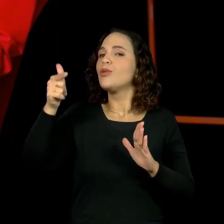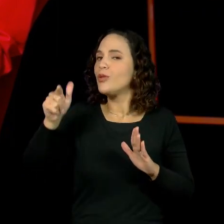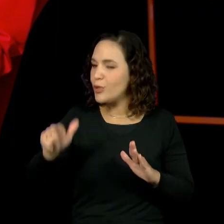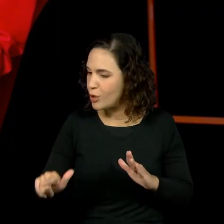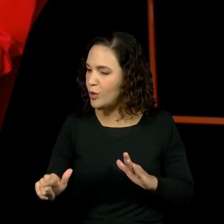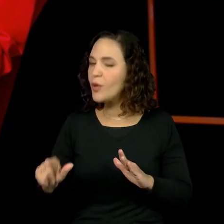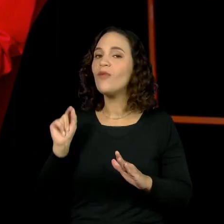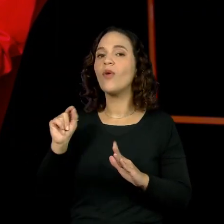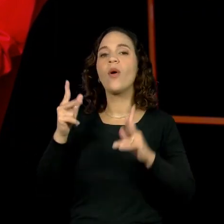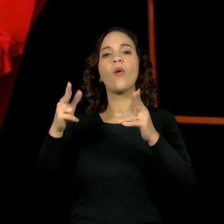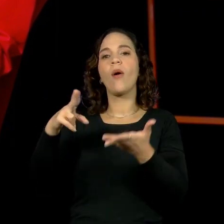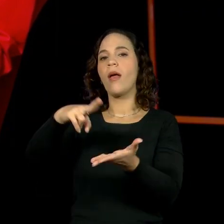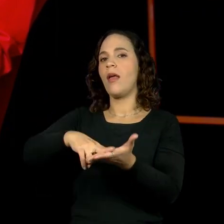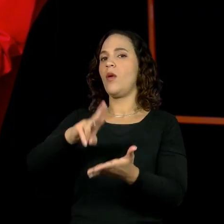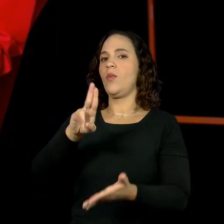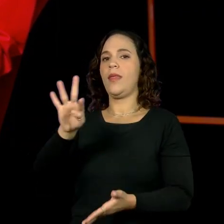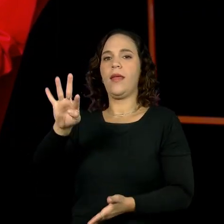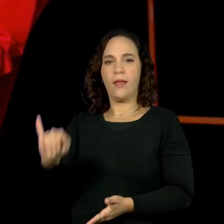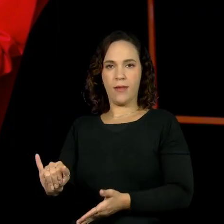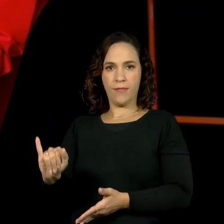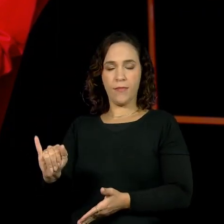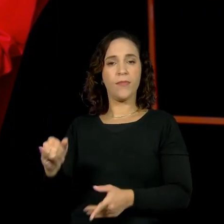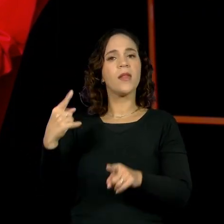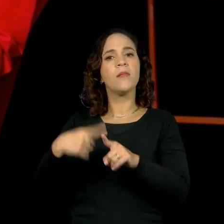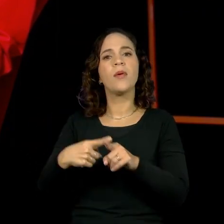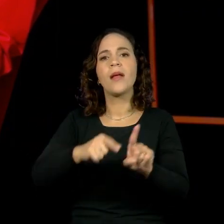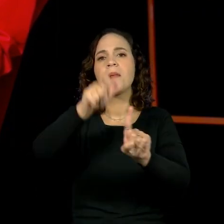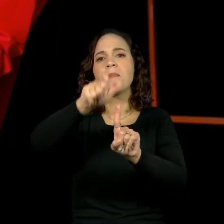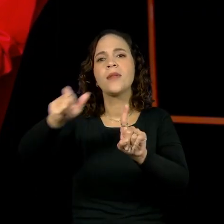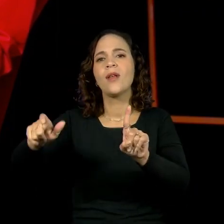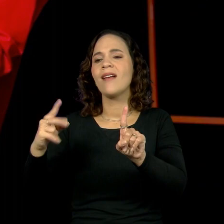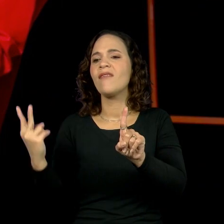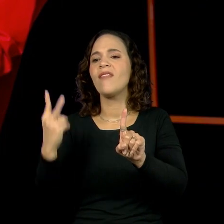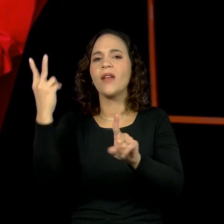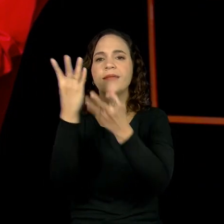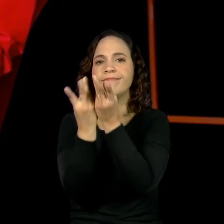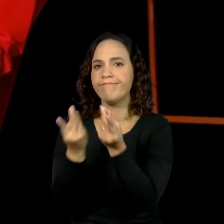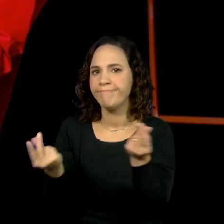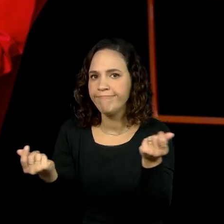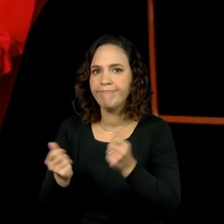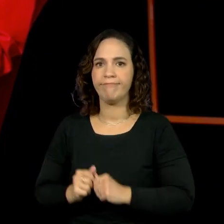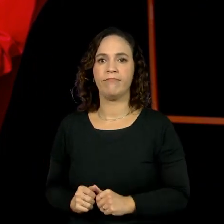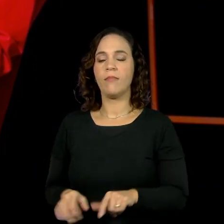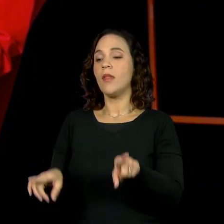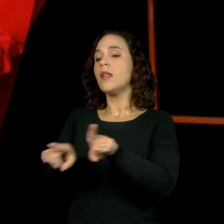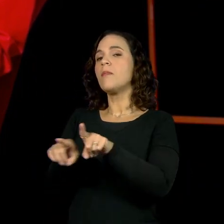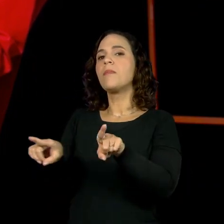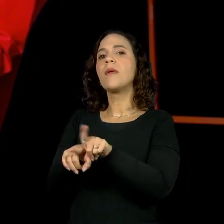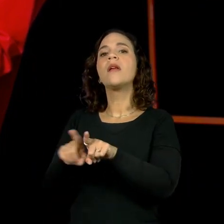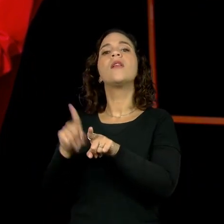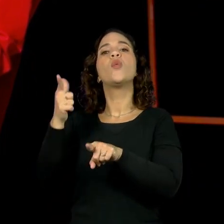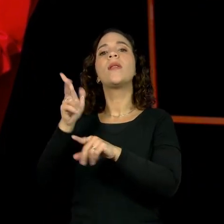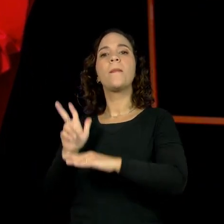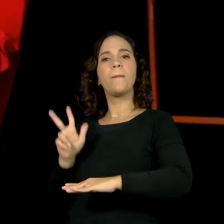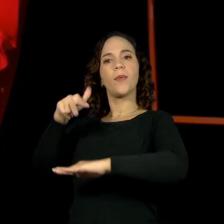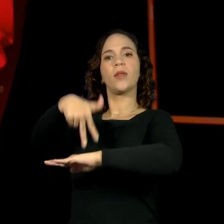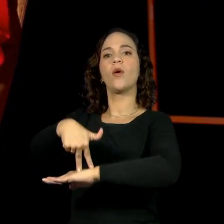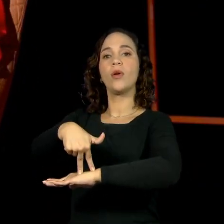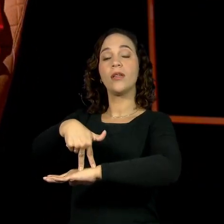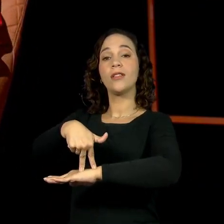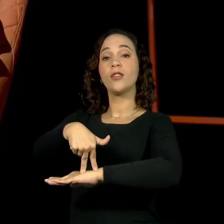agora de UTI, realmente, com a perda dos valores, com a perda do